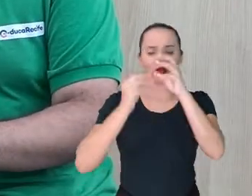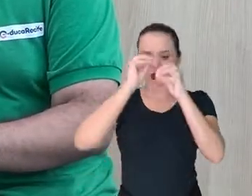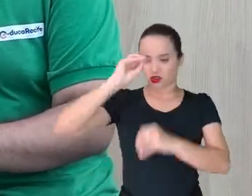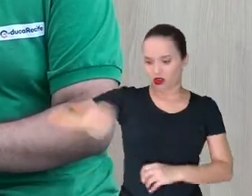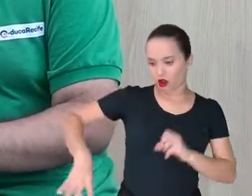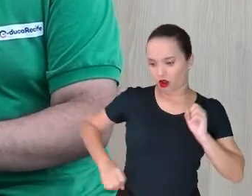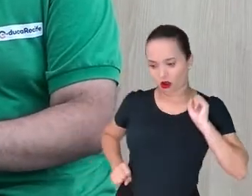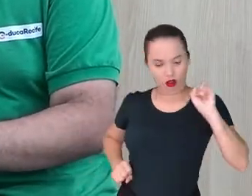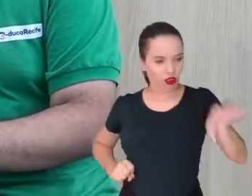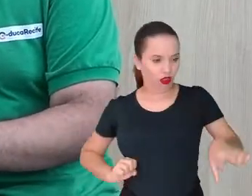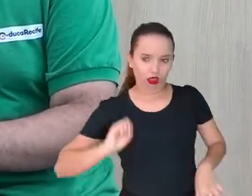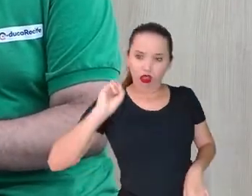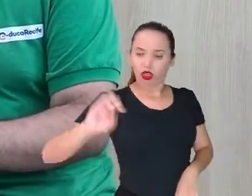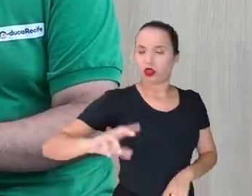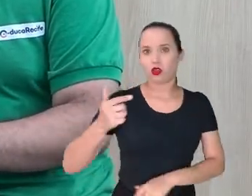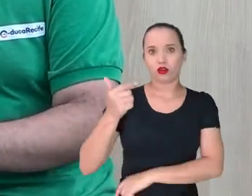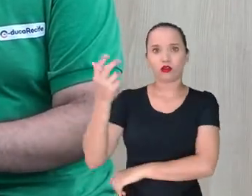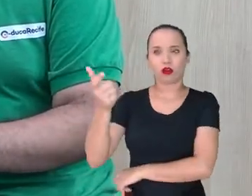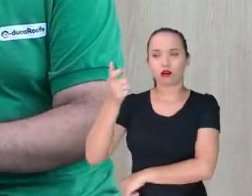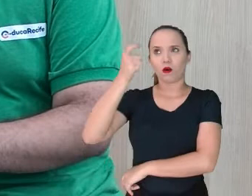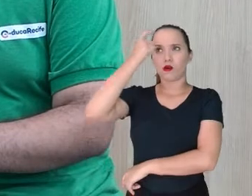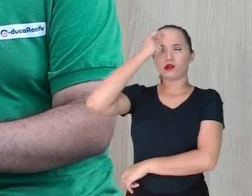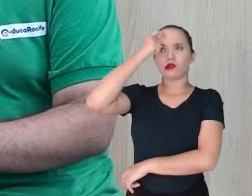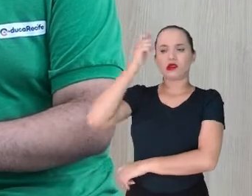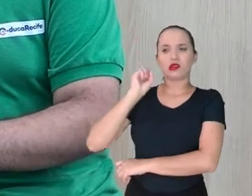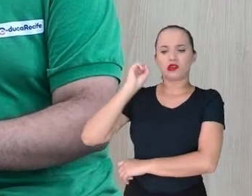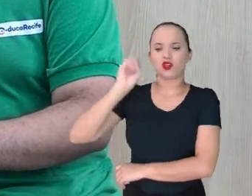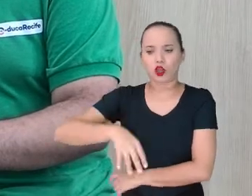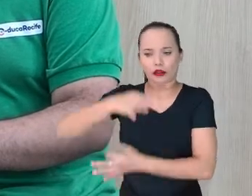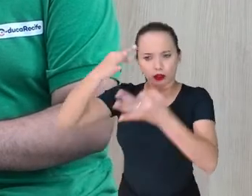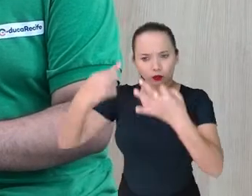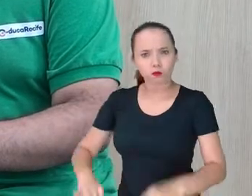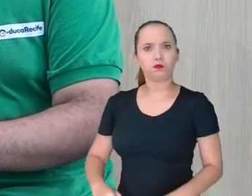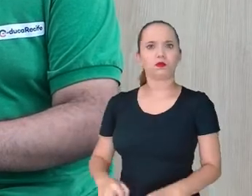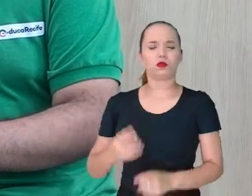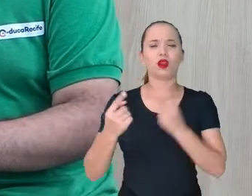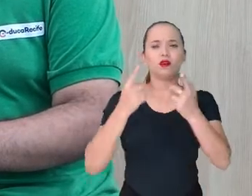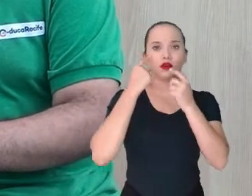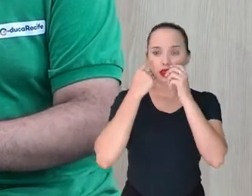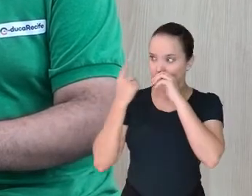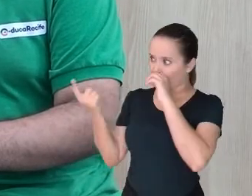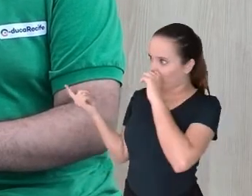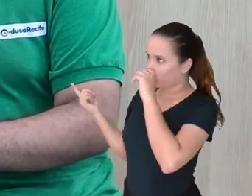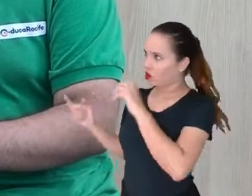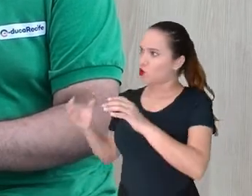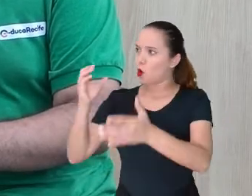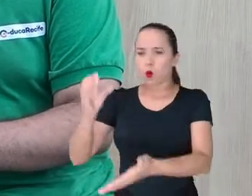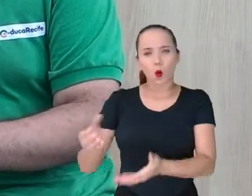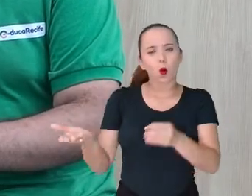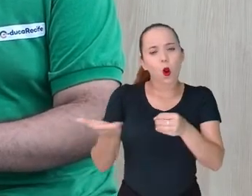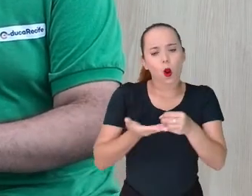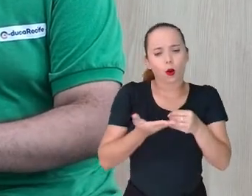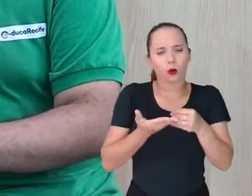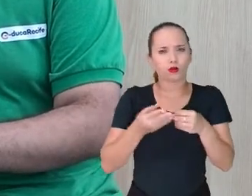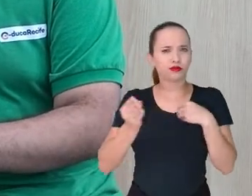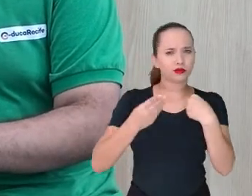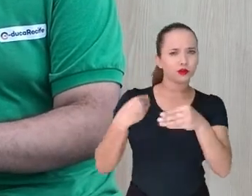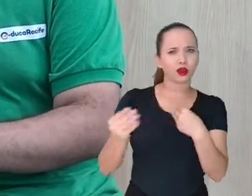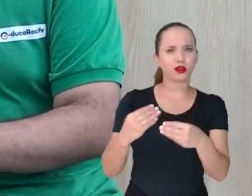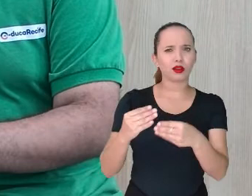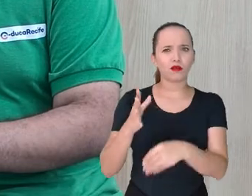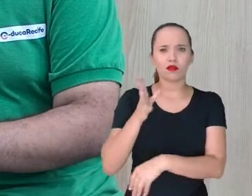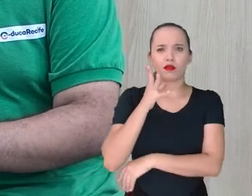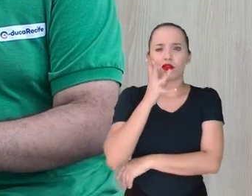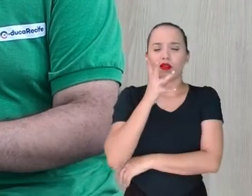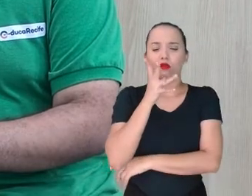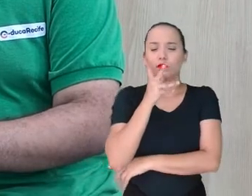de uma forma não tão consciente. Às vezes um copozinho, isso aqui nem tanto, né? Mas um copo descartável de plástico demora tanto